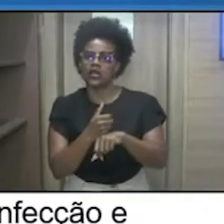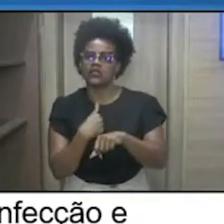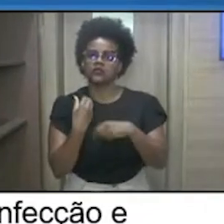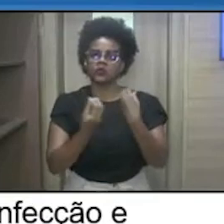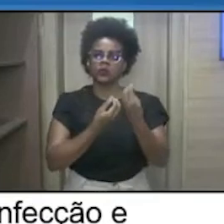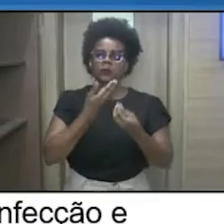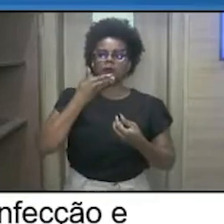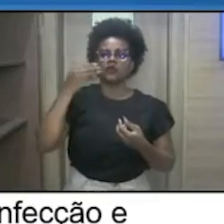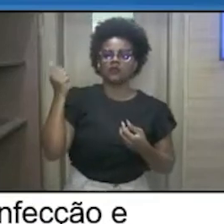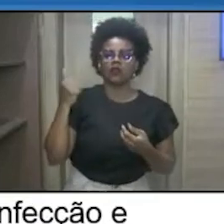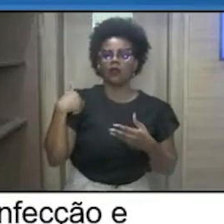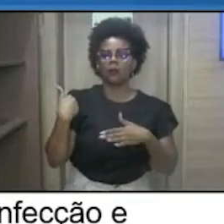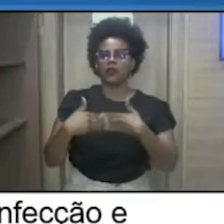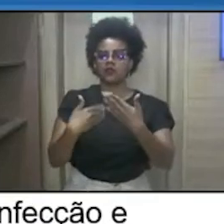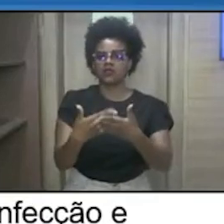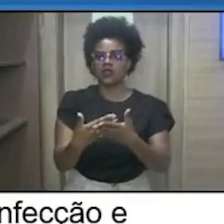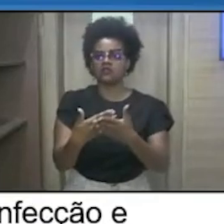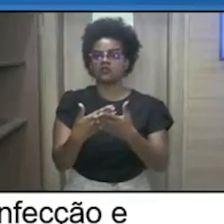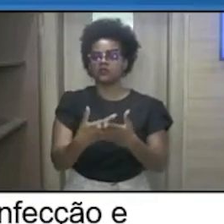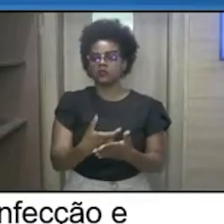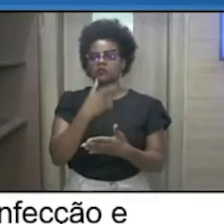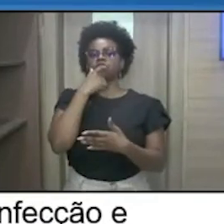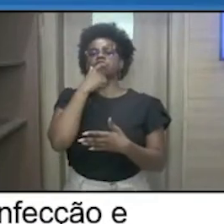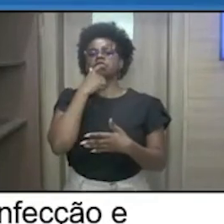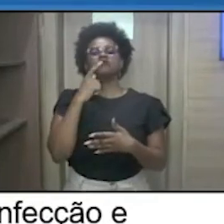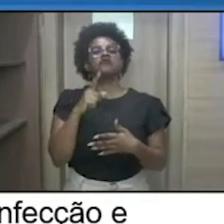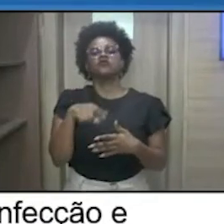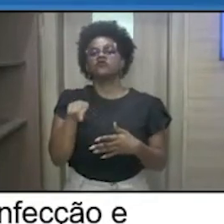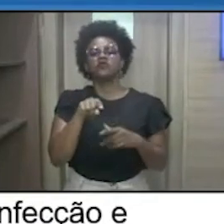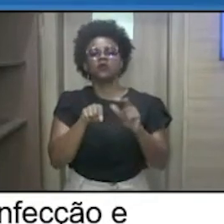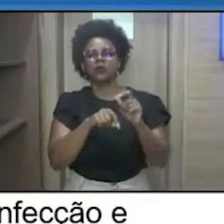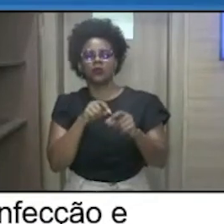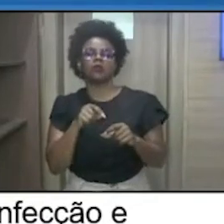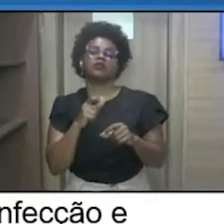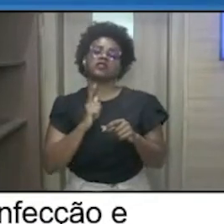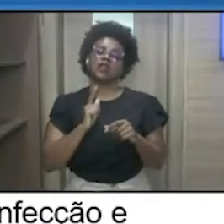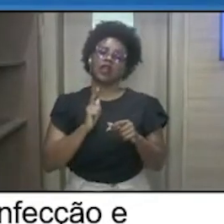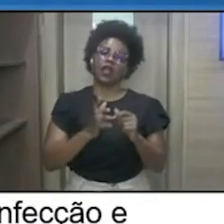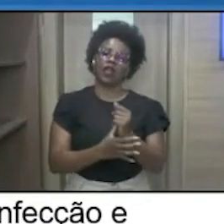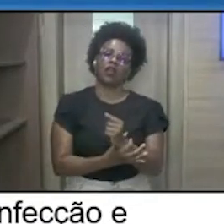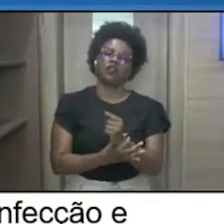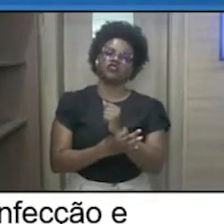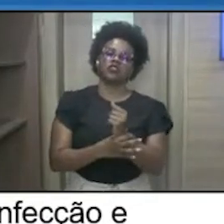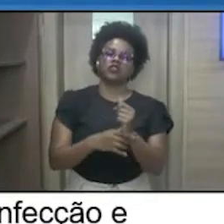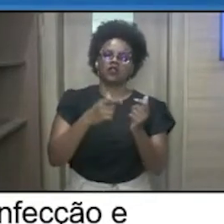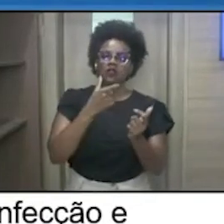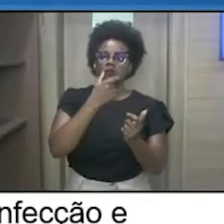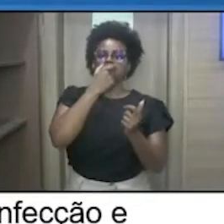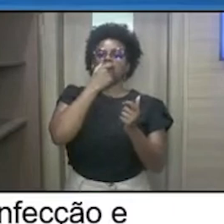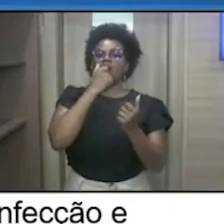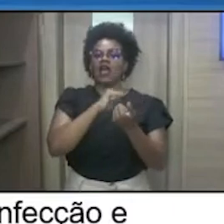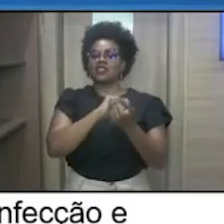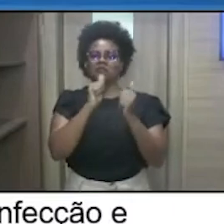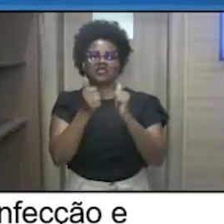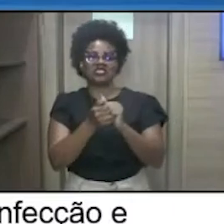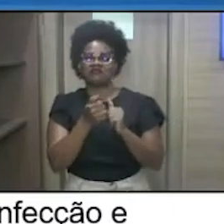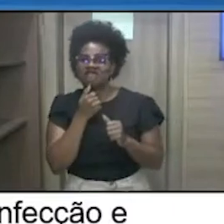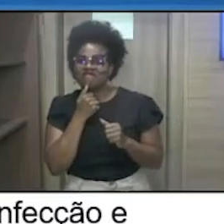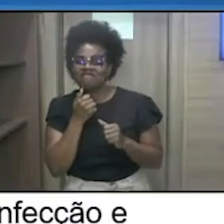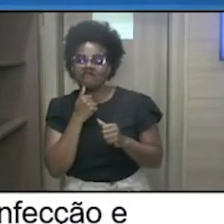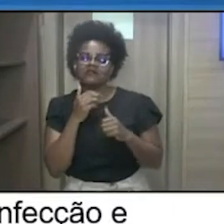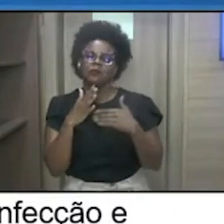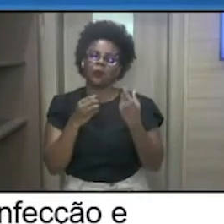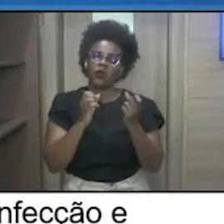melhor desse processo de fixação, você vai, muito provavelmente, garantir que essa prótese não vai ter boa adaptação. E ela